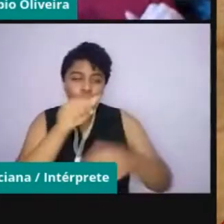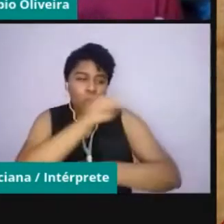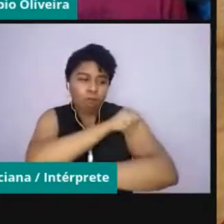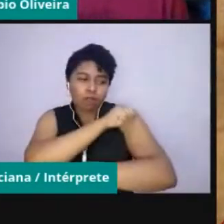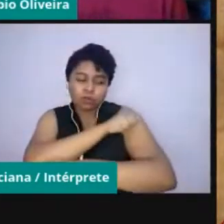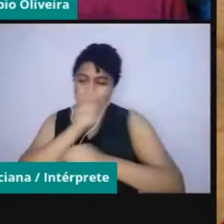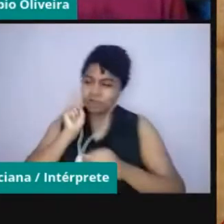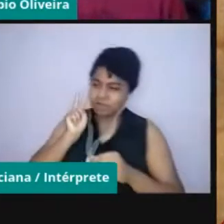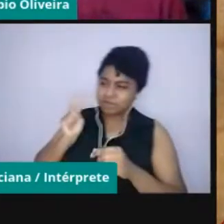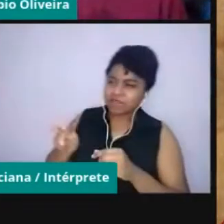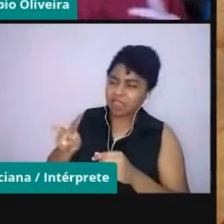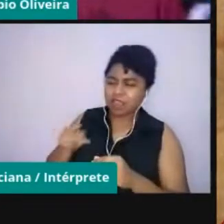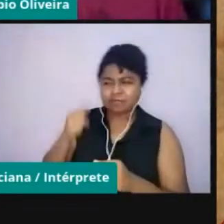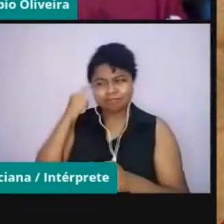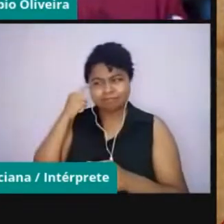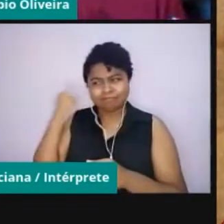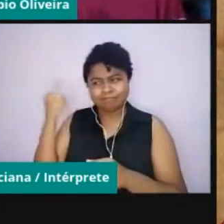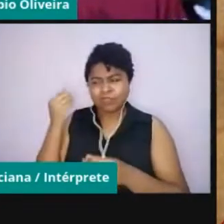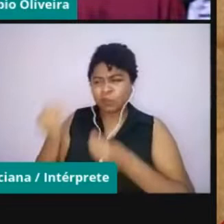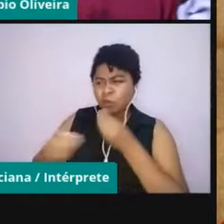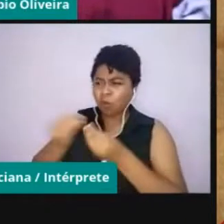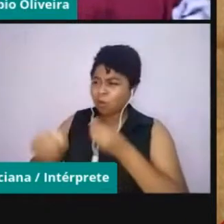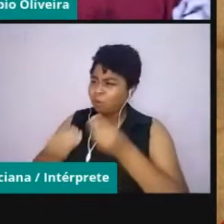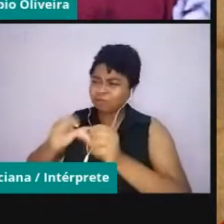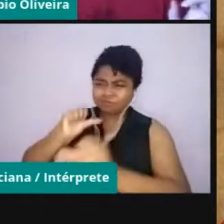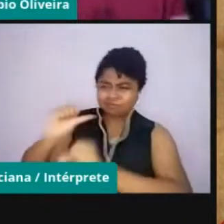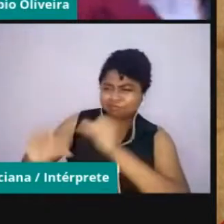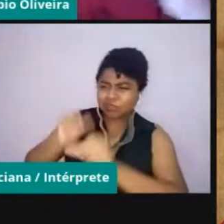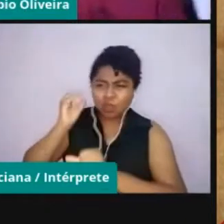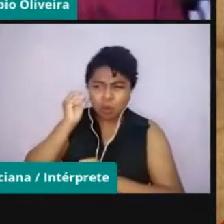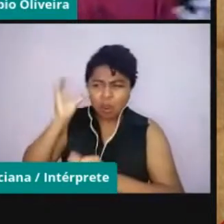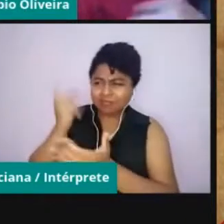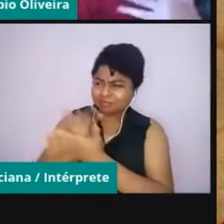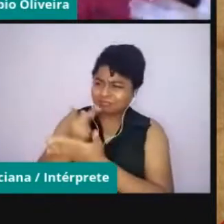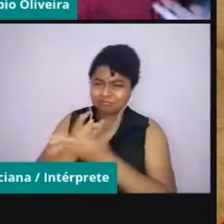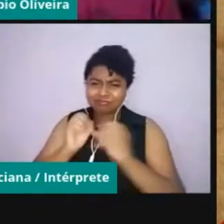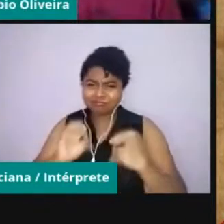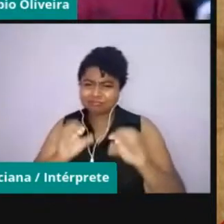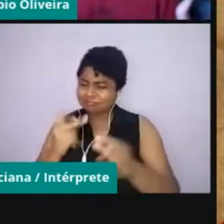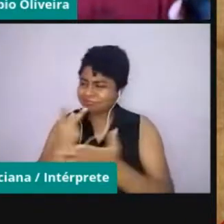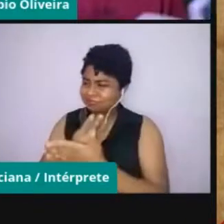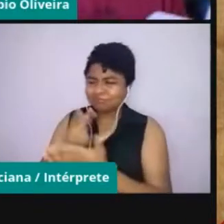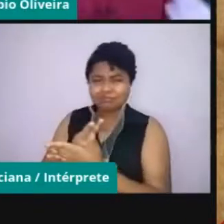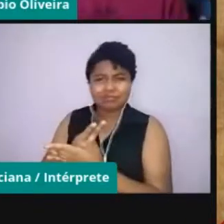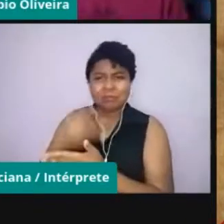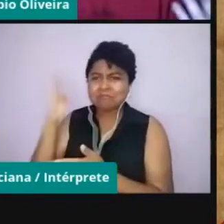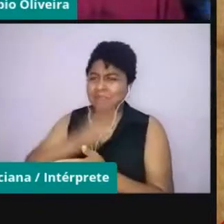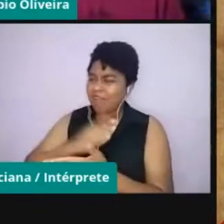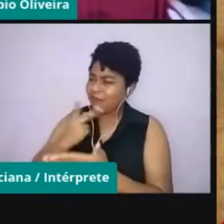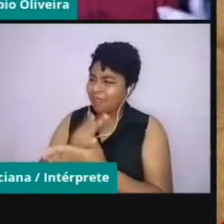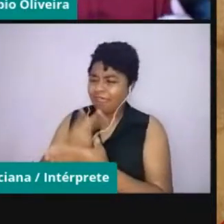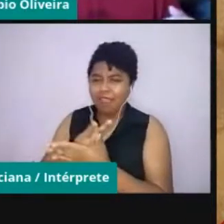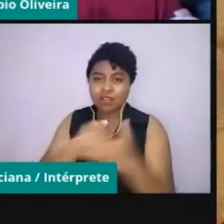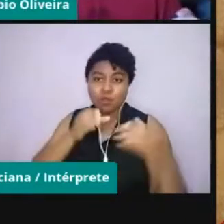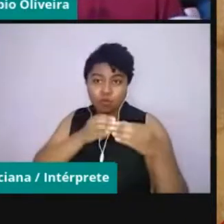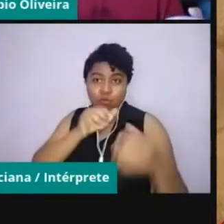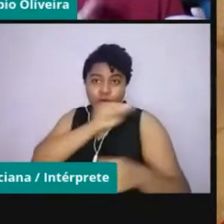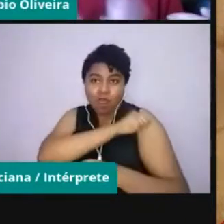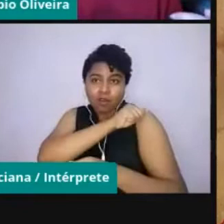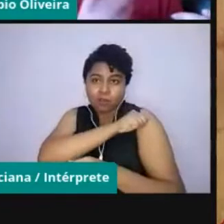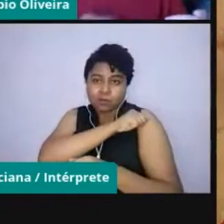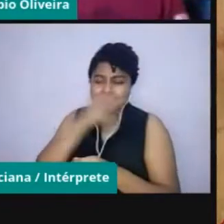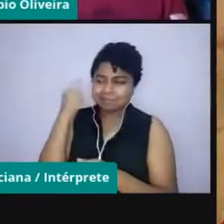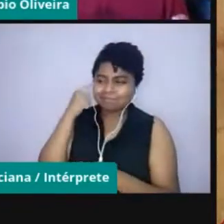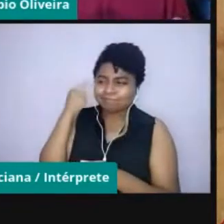desmistificar esse conhecimento que estava sendo mal utilizado, ou sendo utilizado de uma forma